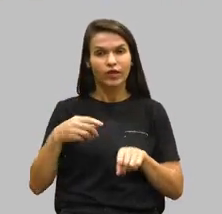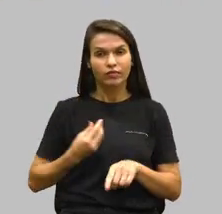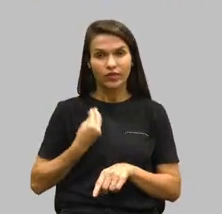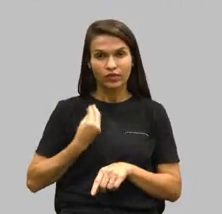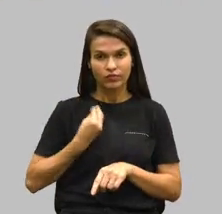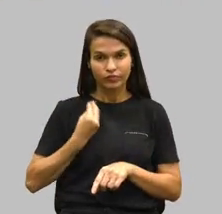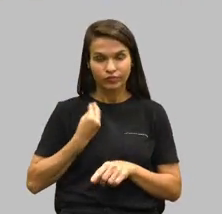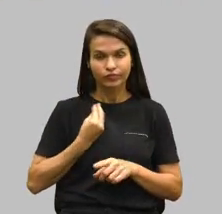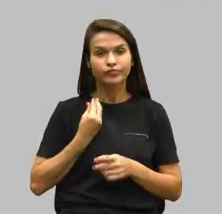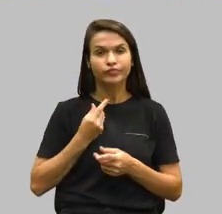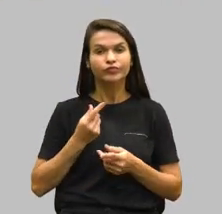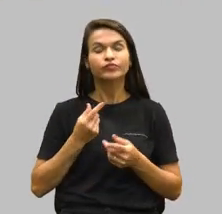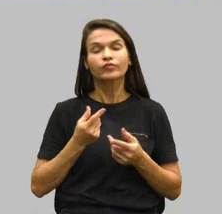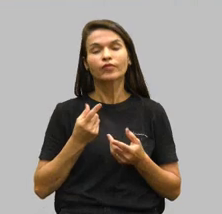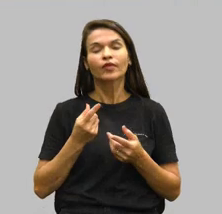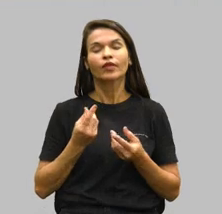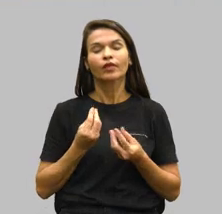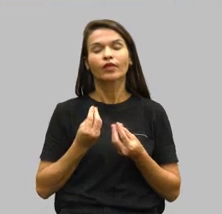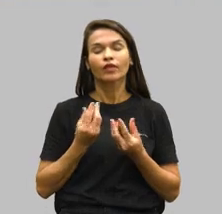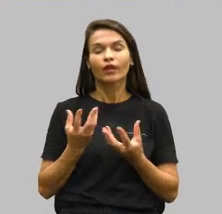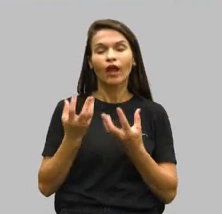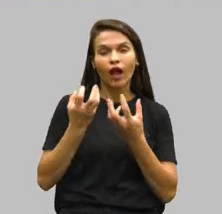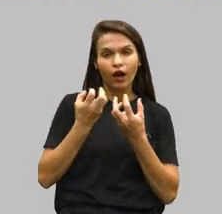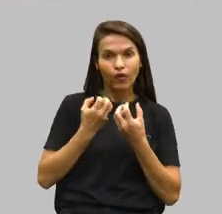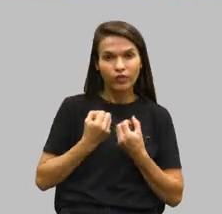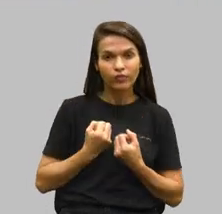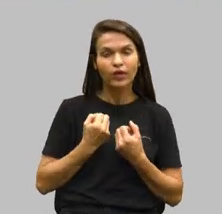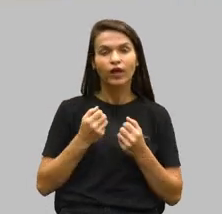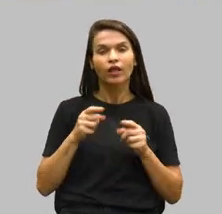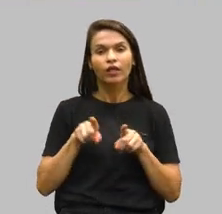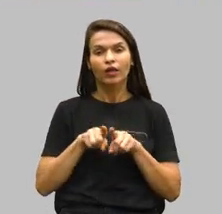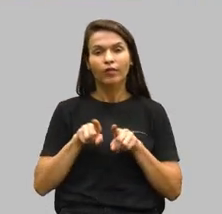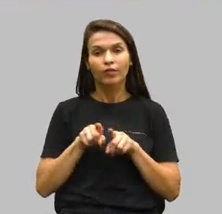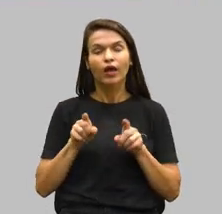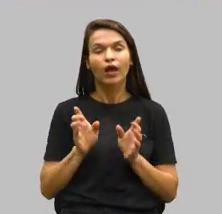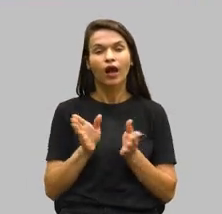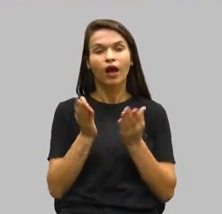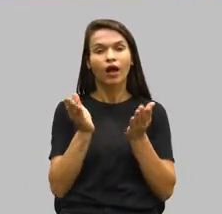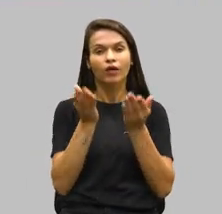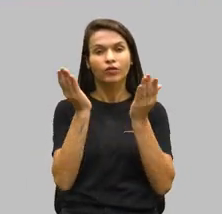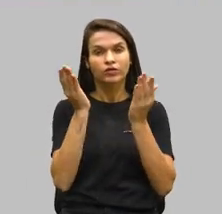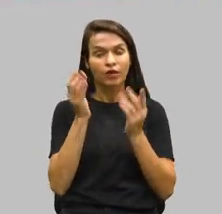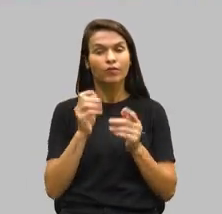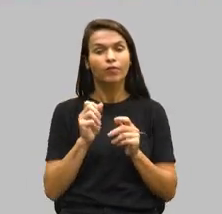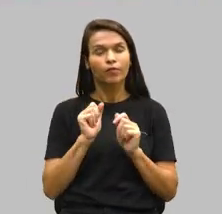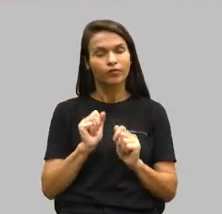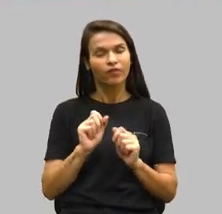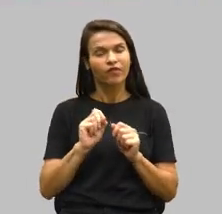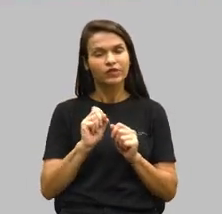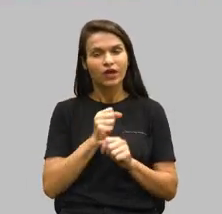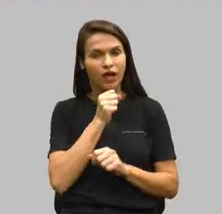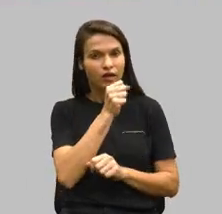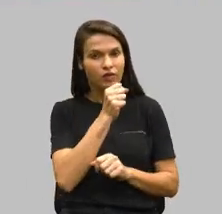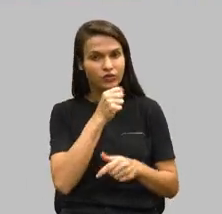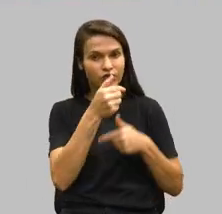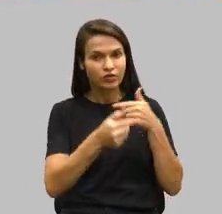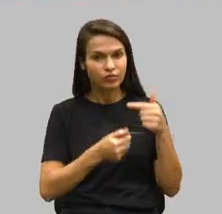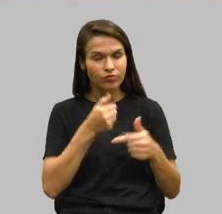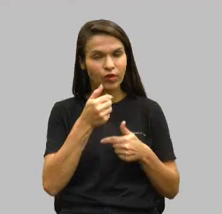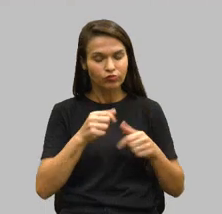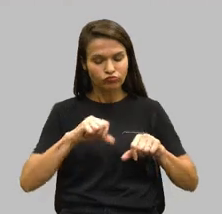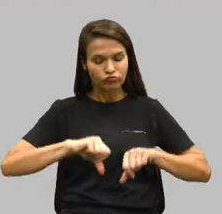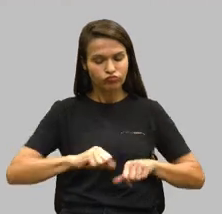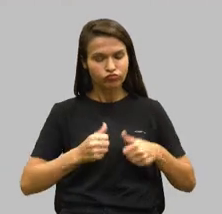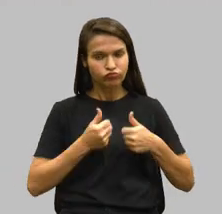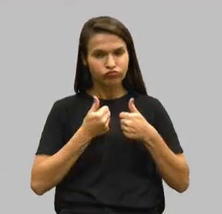para poder trazer um acolhimento inclusive e auxiliar as mulheres para poder fazer a entrevista de emprego trabalhando a autoestima o